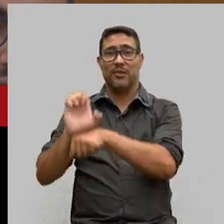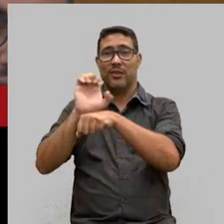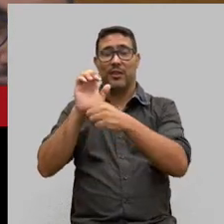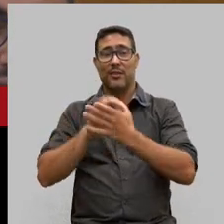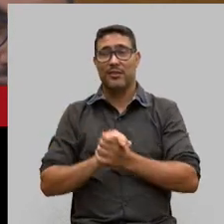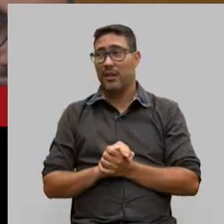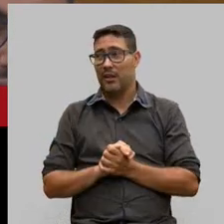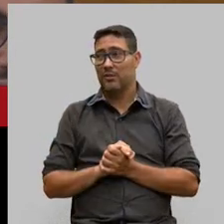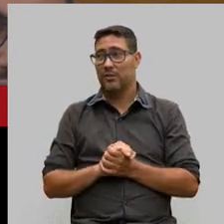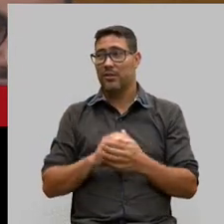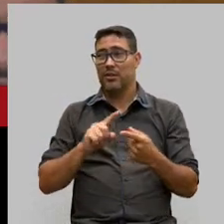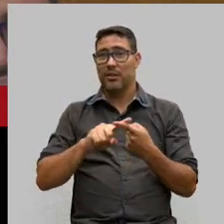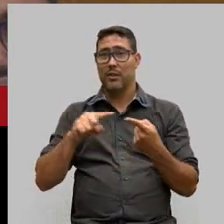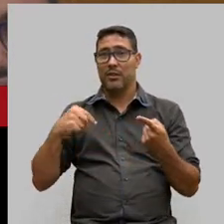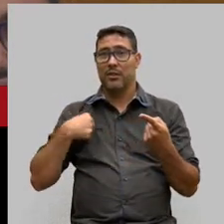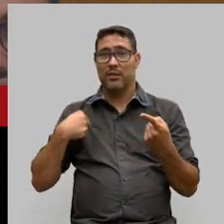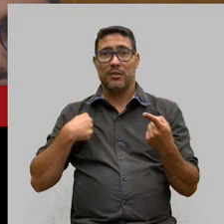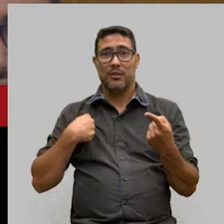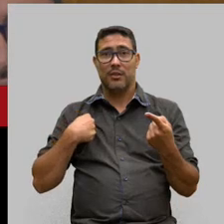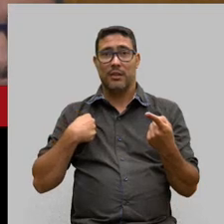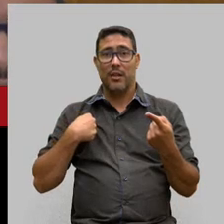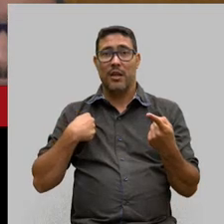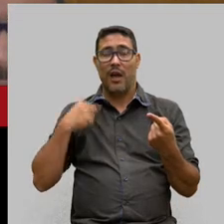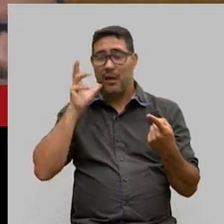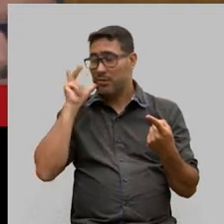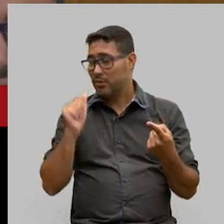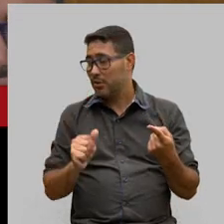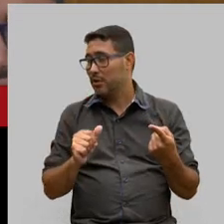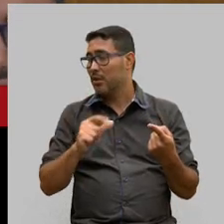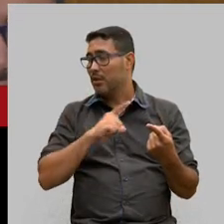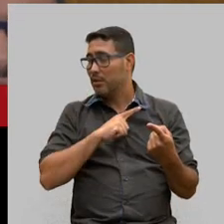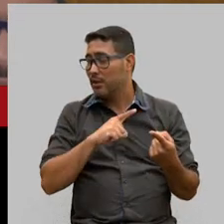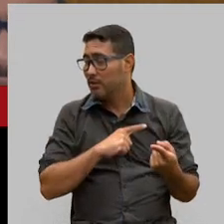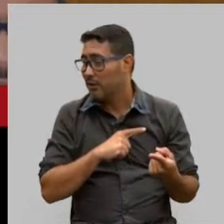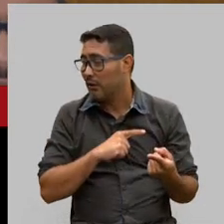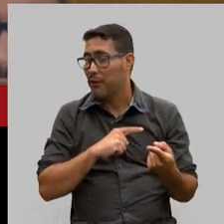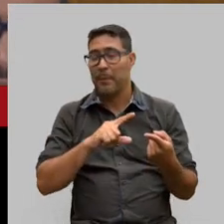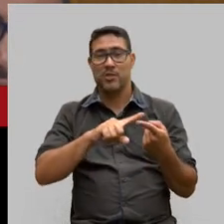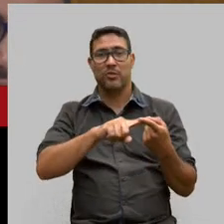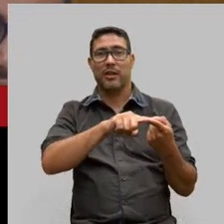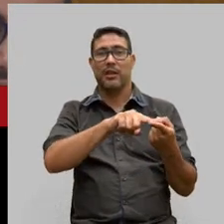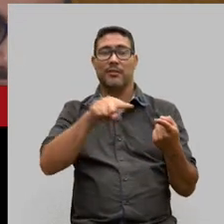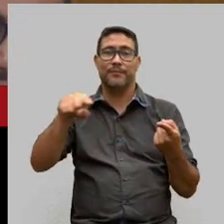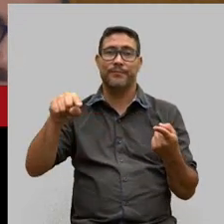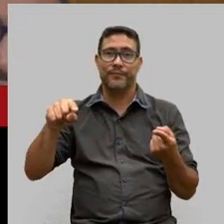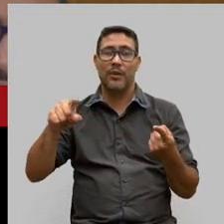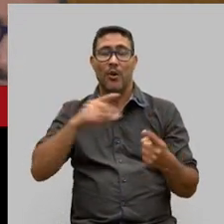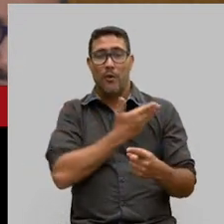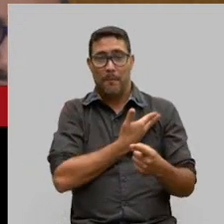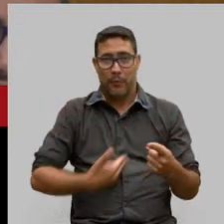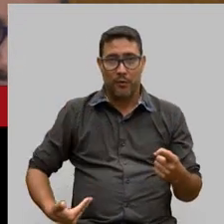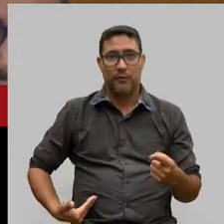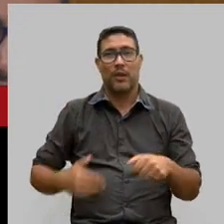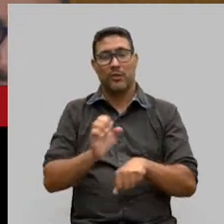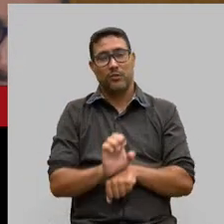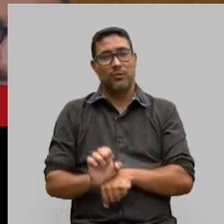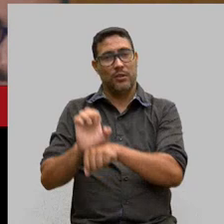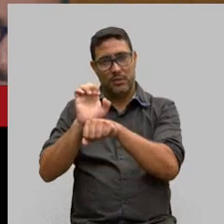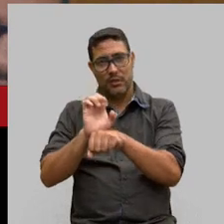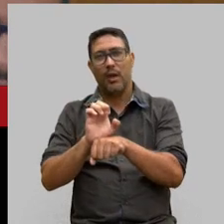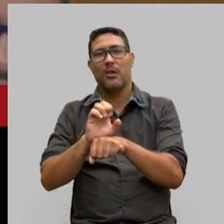citou de Marcelo ar e tudo mas eu acho o seguinte tem muito para se fazer né o governo do estado tem